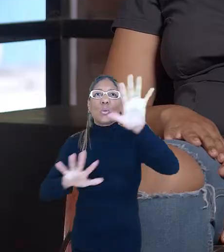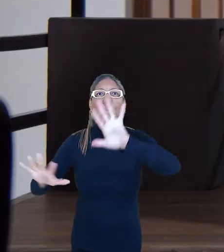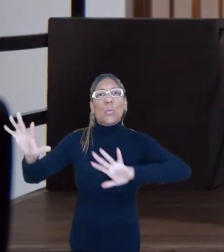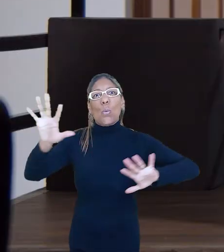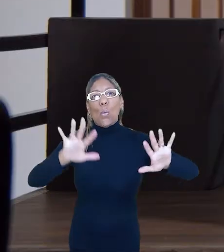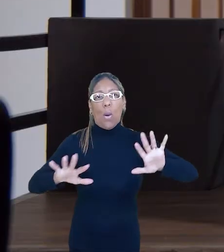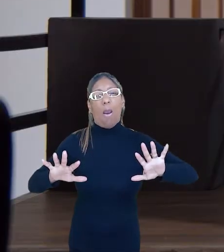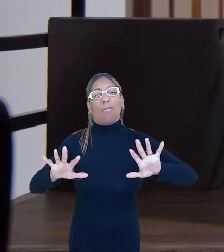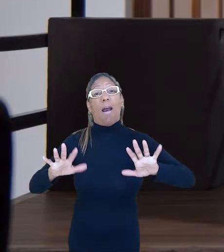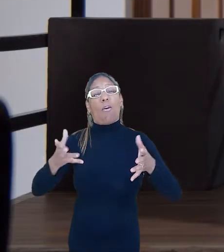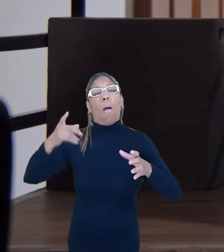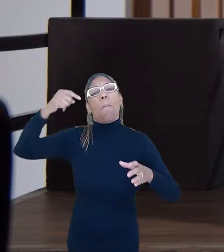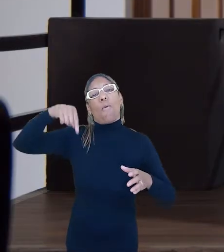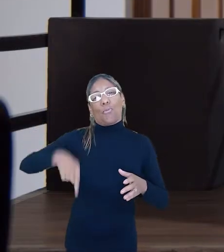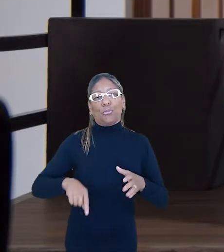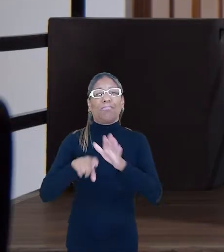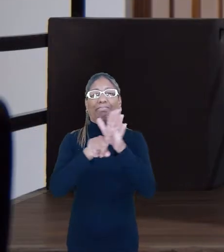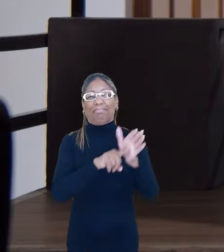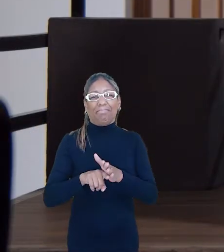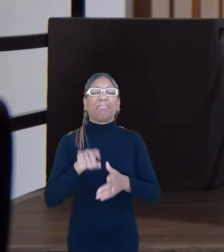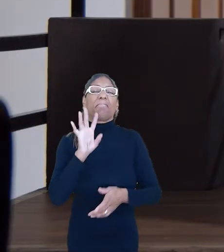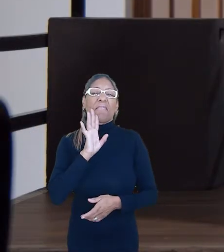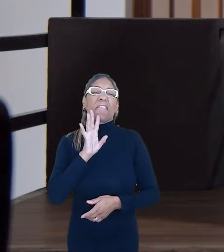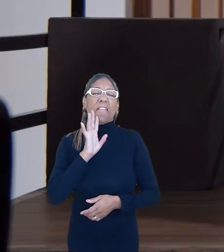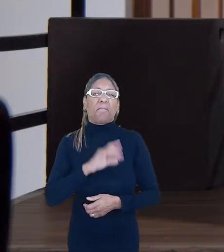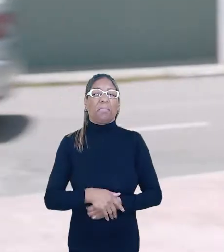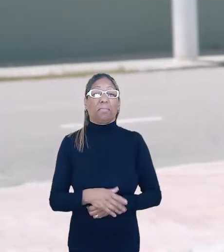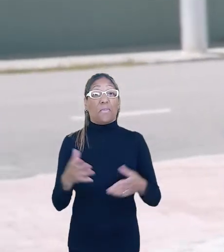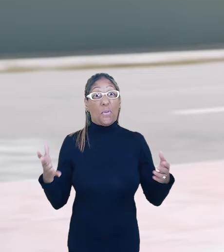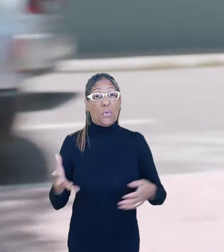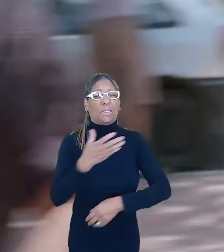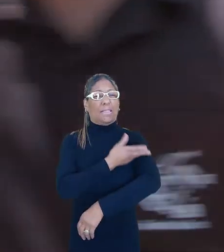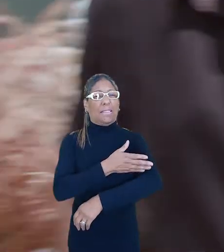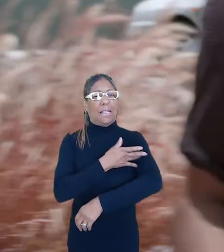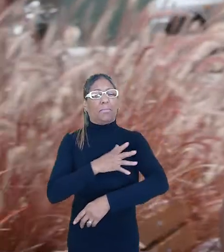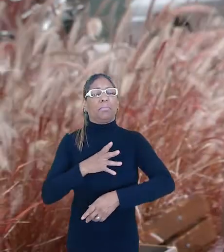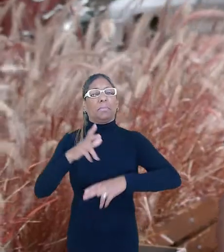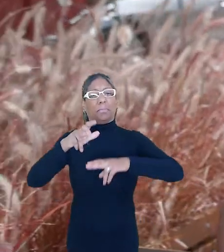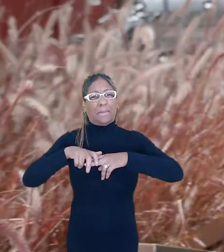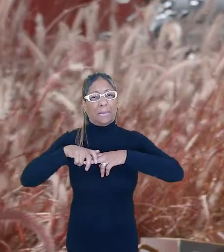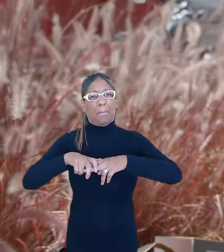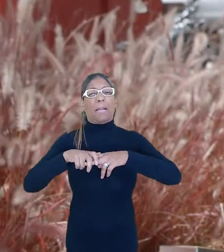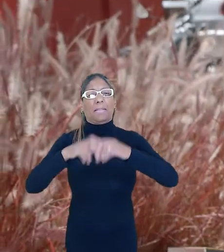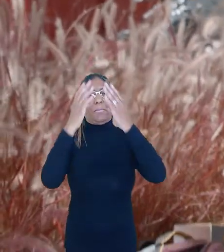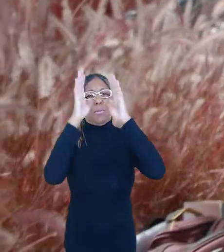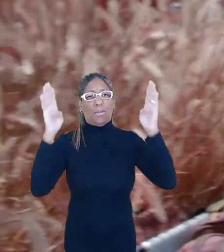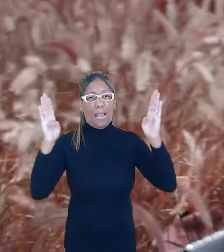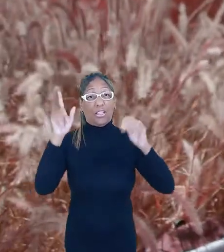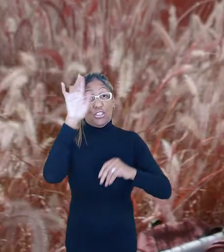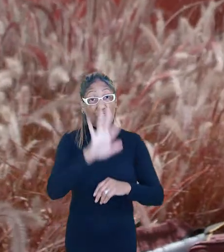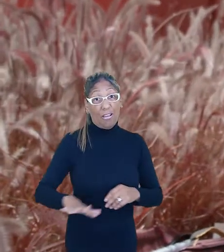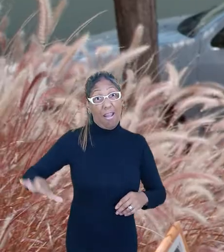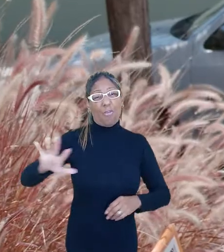audiovisual. E agora a gente só está indo a fundo, sabe? É muito legal. Hoje estamos ensaiando aqui na Praça da Biblioteca, é um